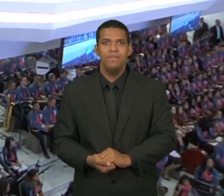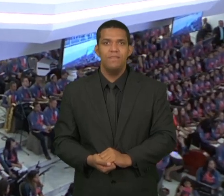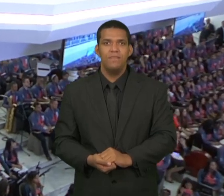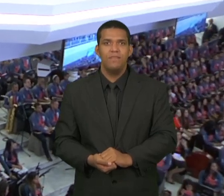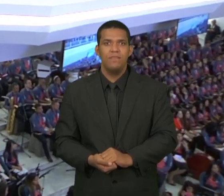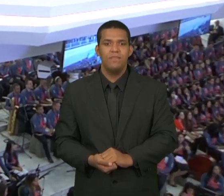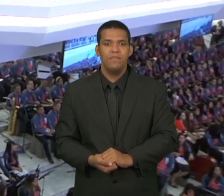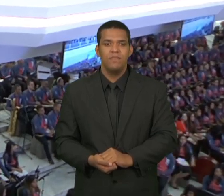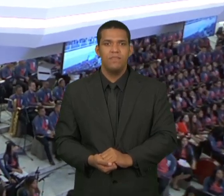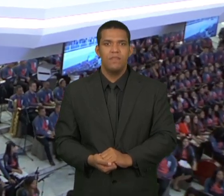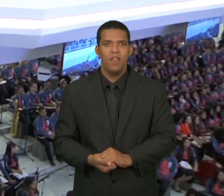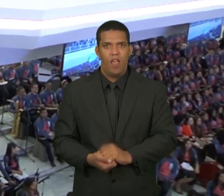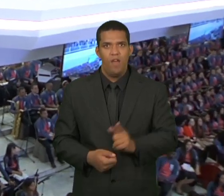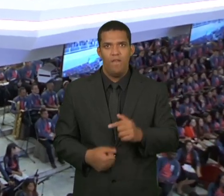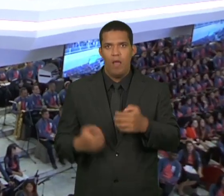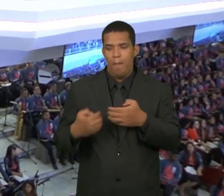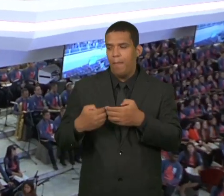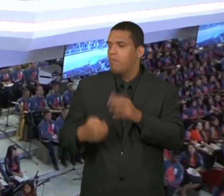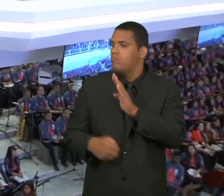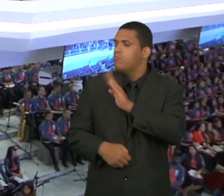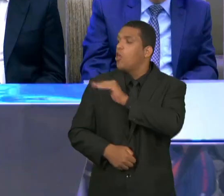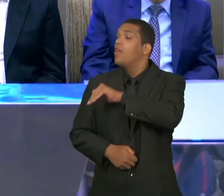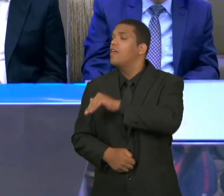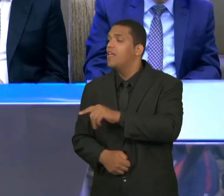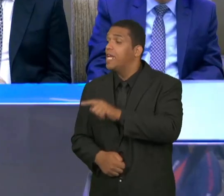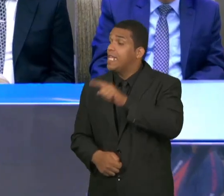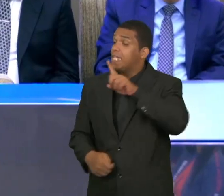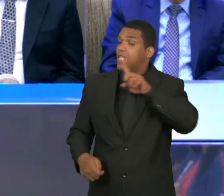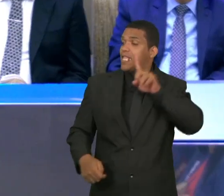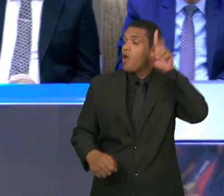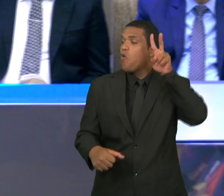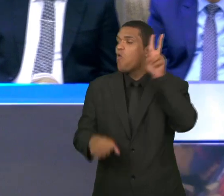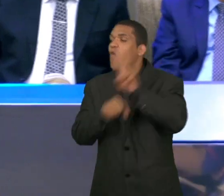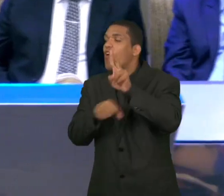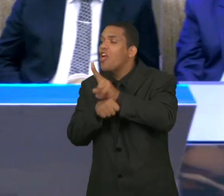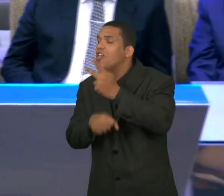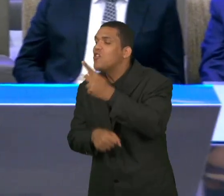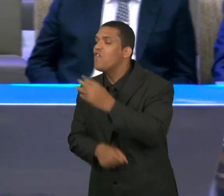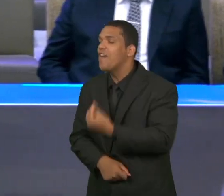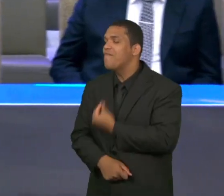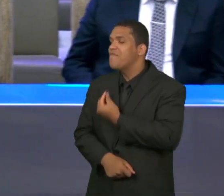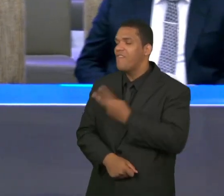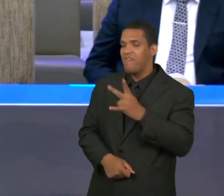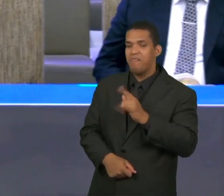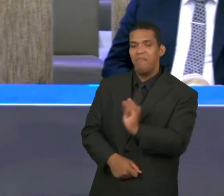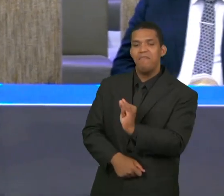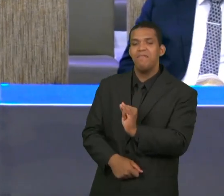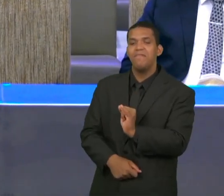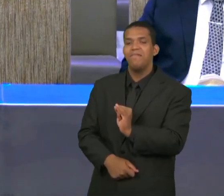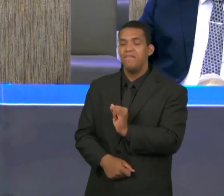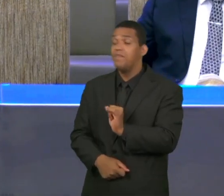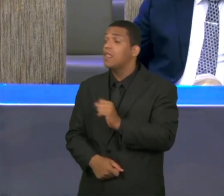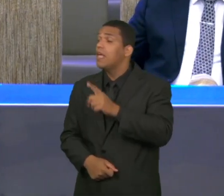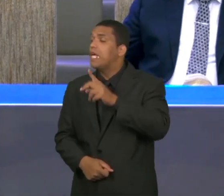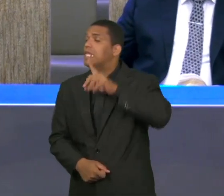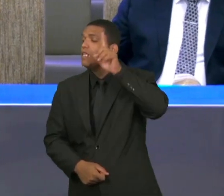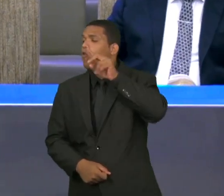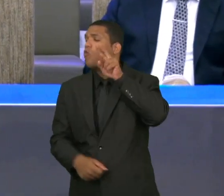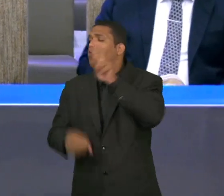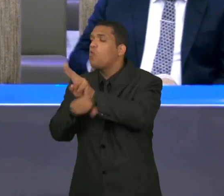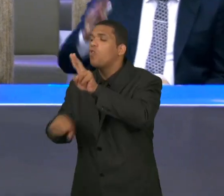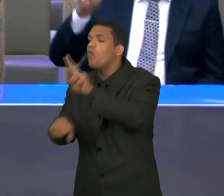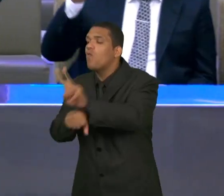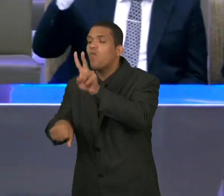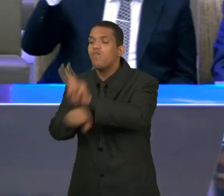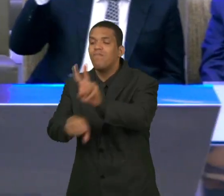Toca em quem está ao teu lado e Deus vai te guardar. Se tem amor aí, Deus vai te guardar. Deus vai te guardar, Deus vai te guardar, Deus